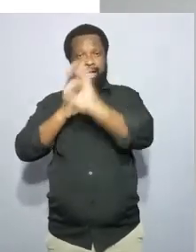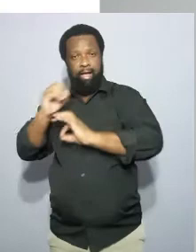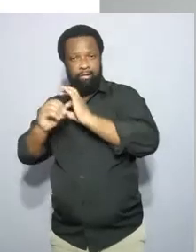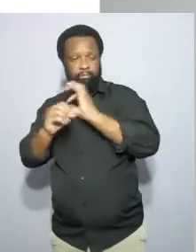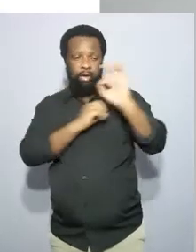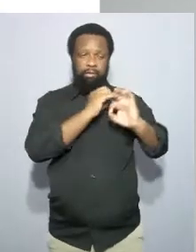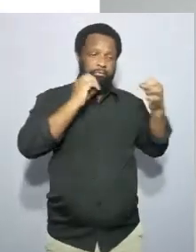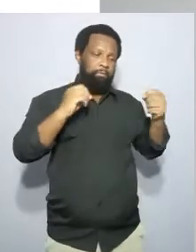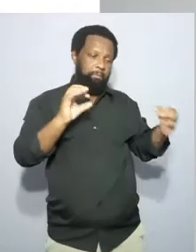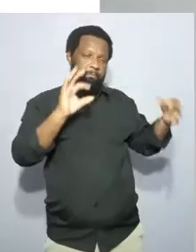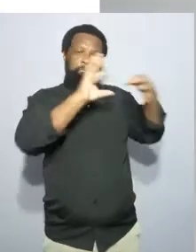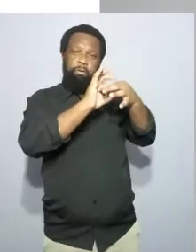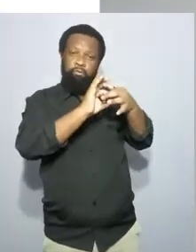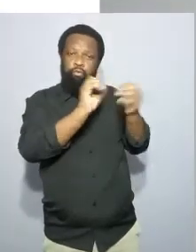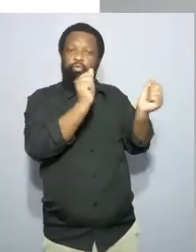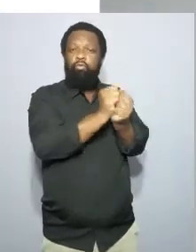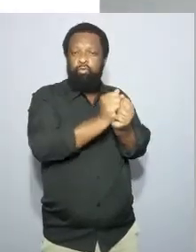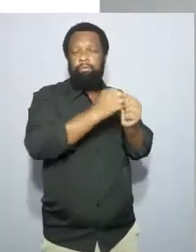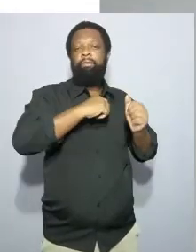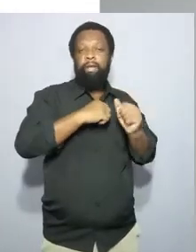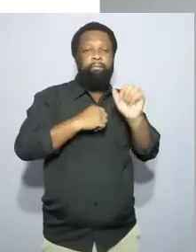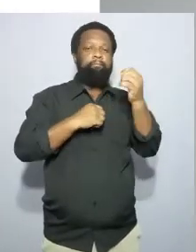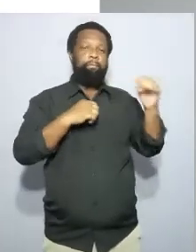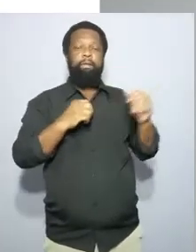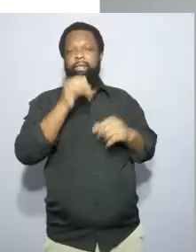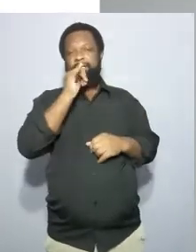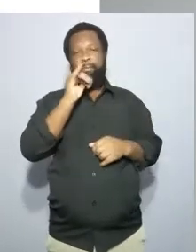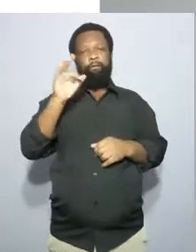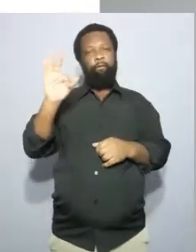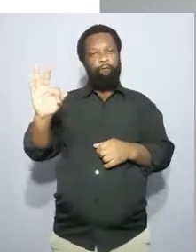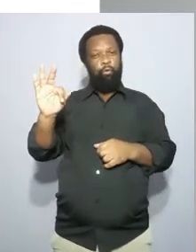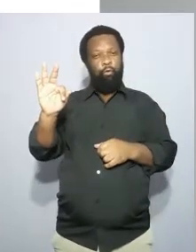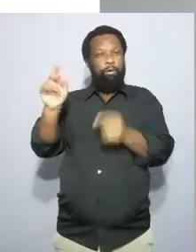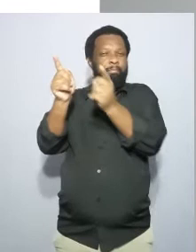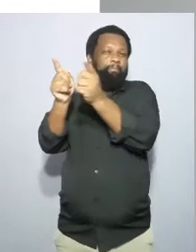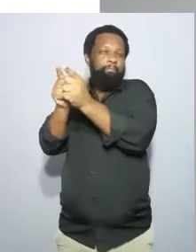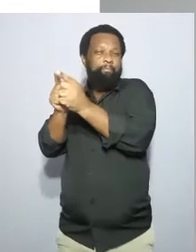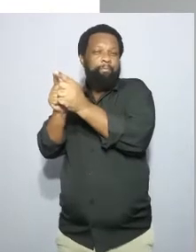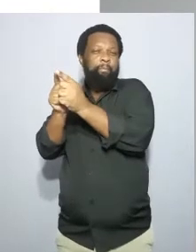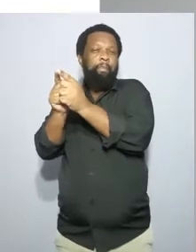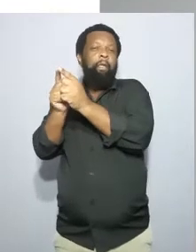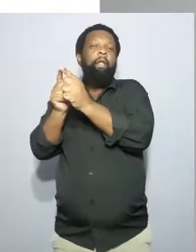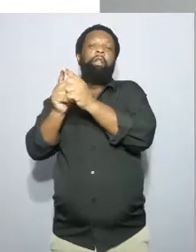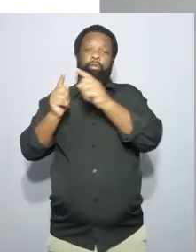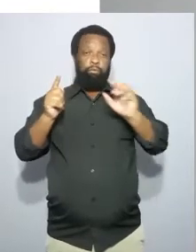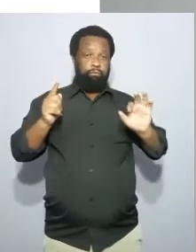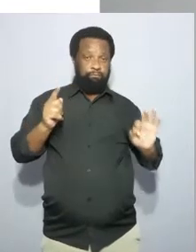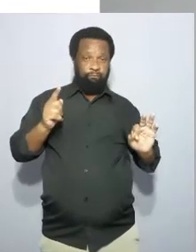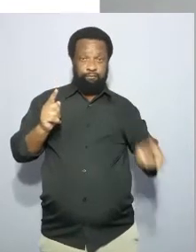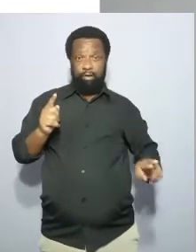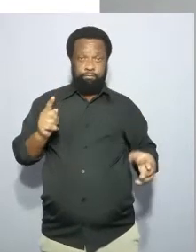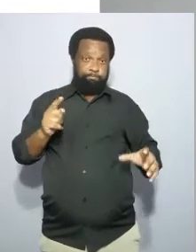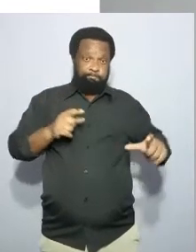analisar a eletronegatividade. Então, o flúor, pequenininho aqui, e o frâncio grandão. O